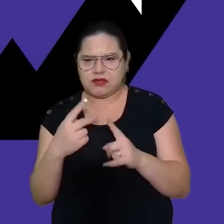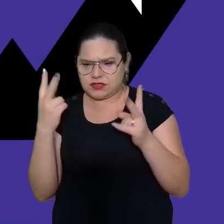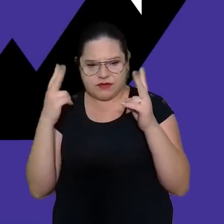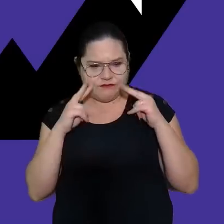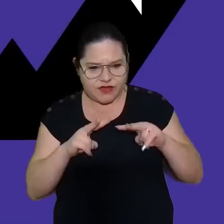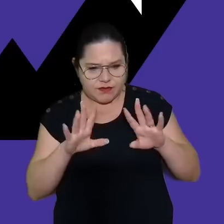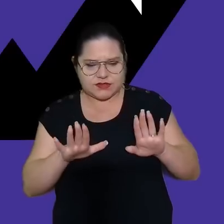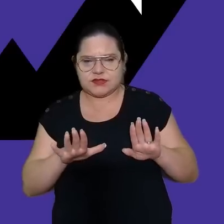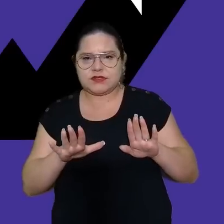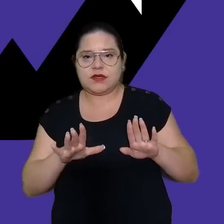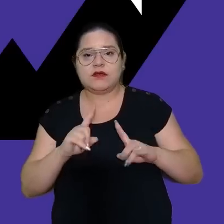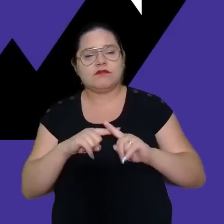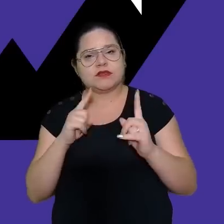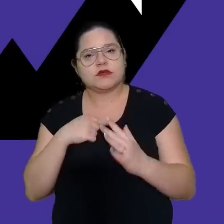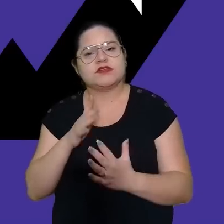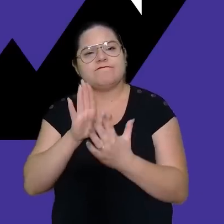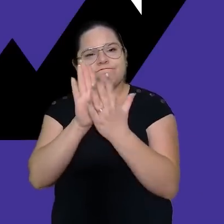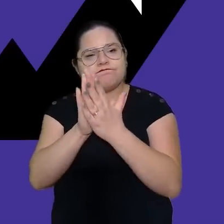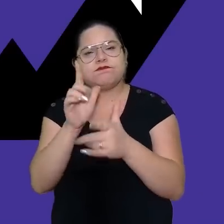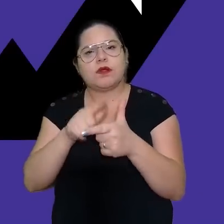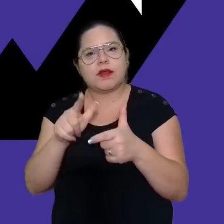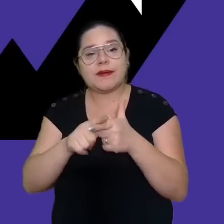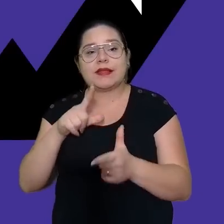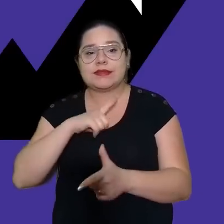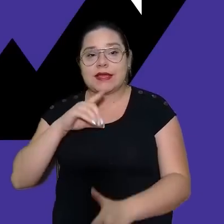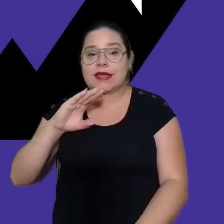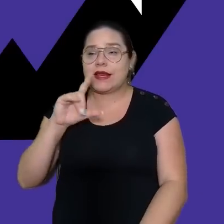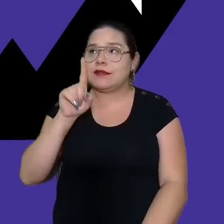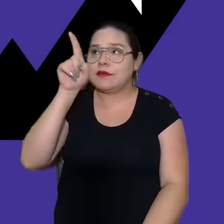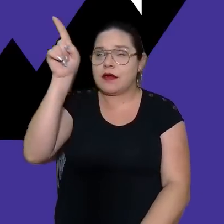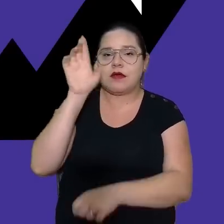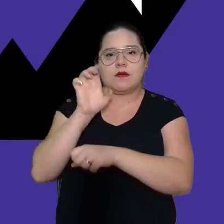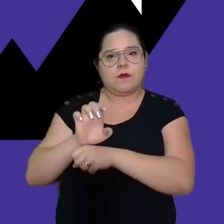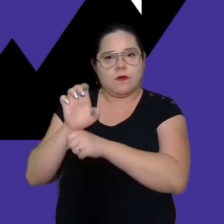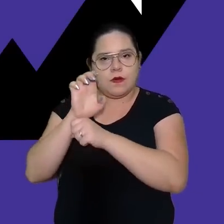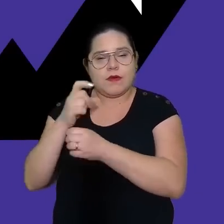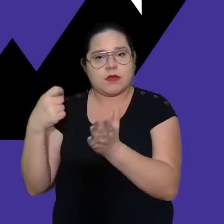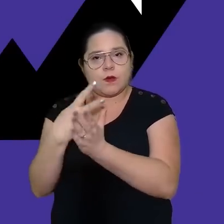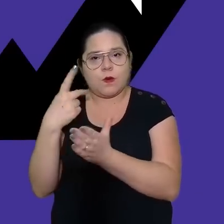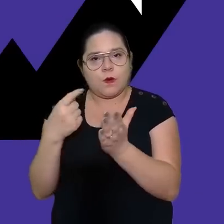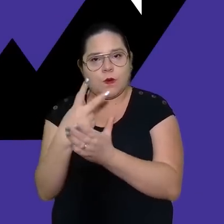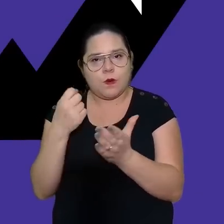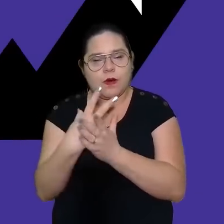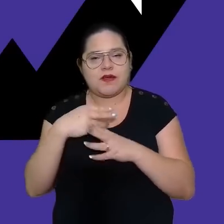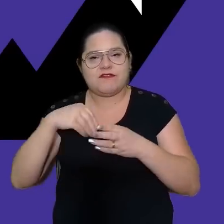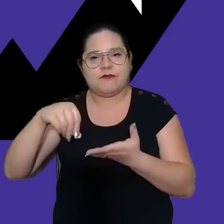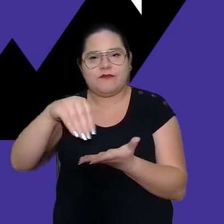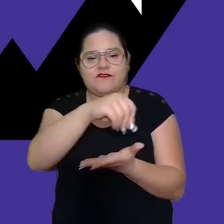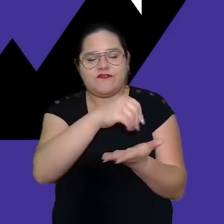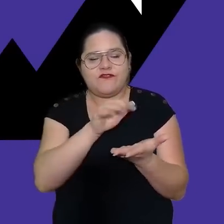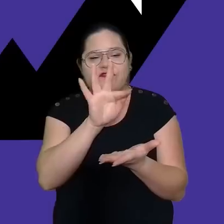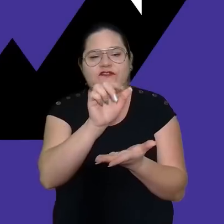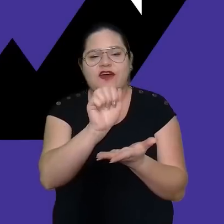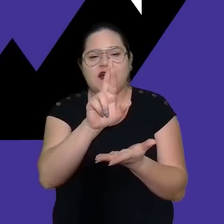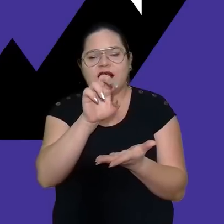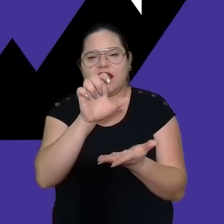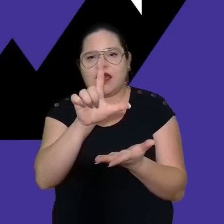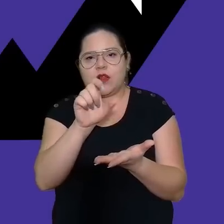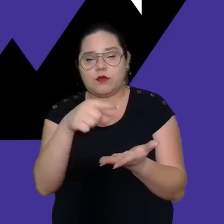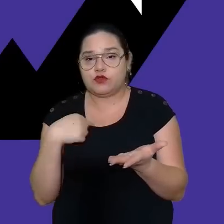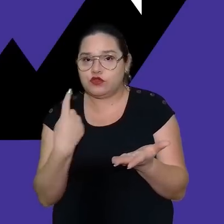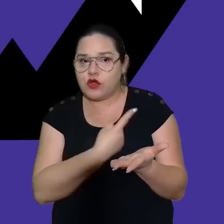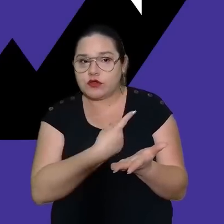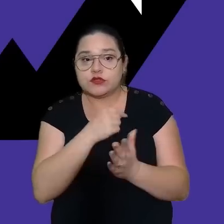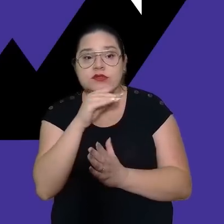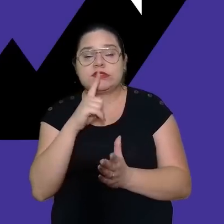esse problema. Temos clientes na Europa, né, que adquiram nossos farelos, por exemplo, todo o farelo que nós produzimos em 3 parques